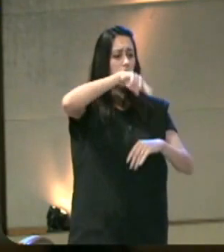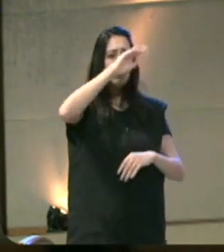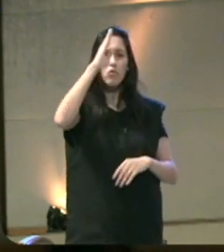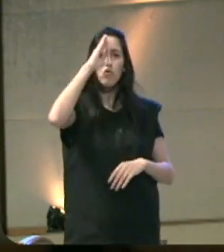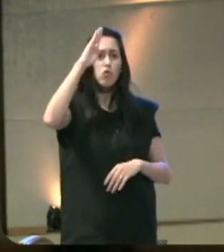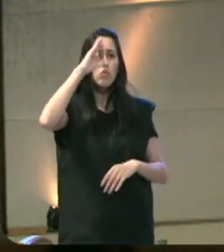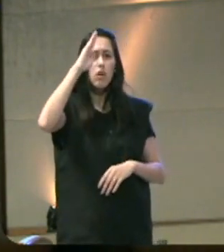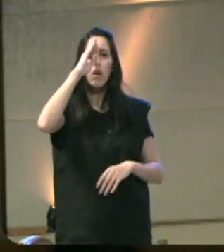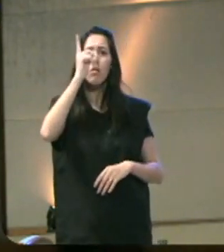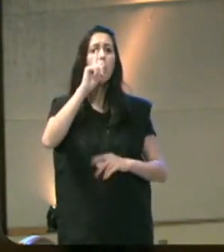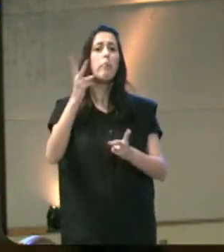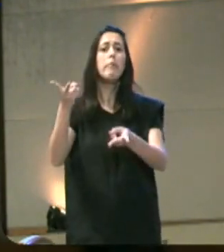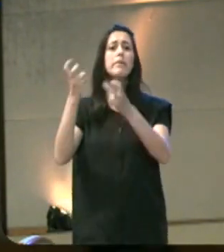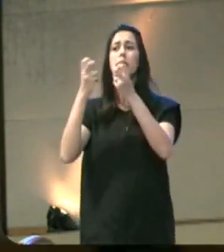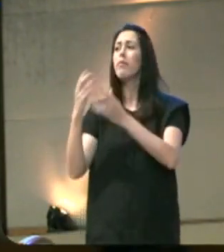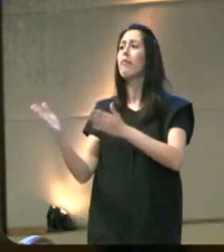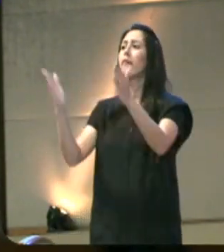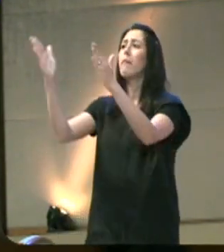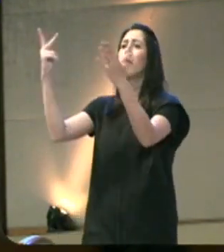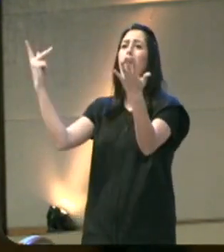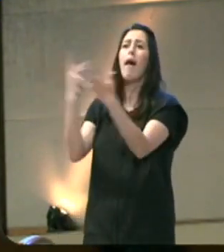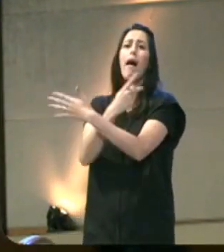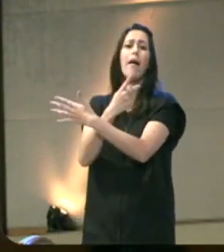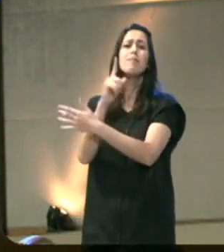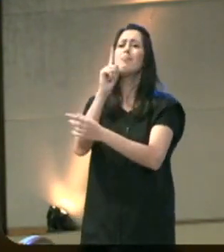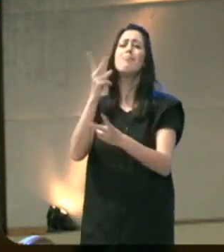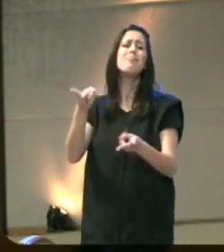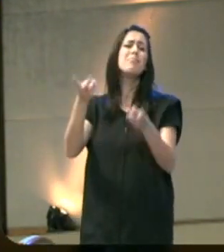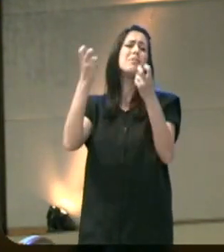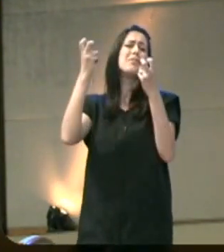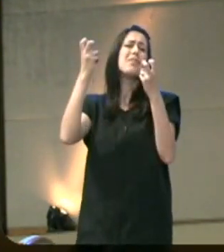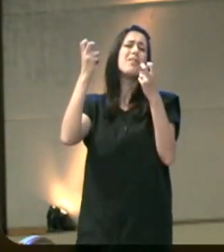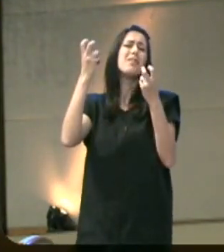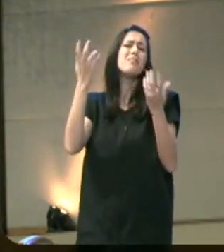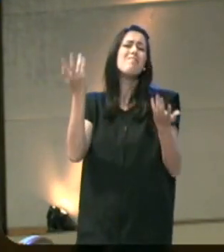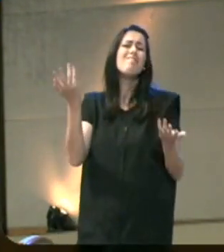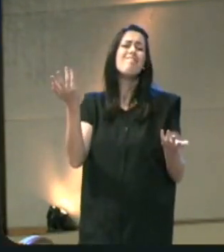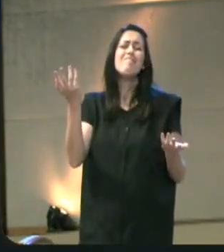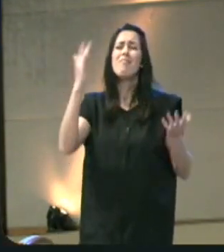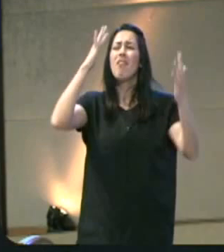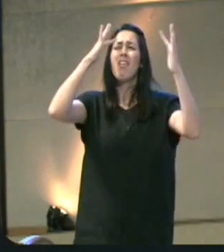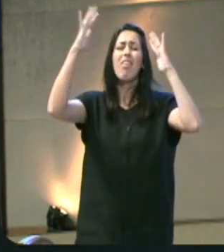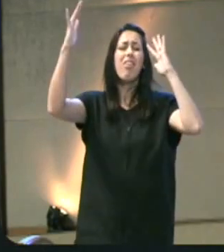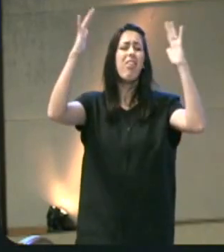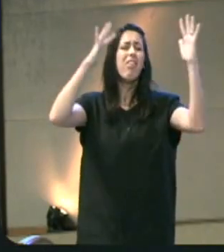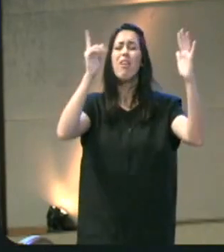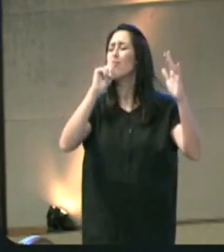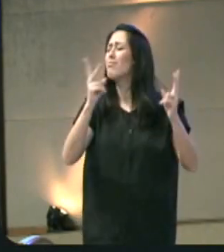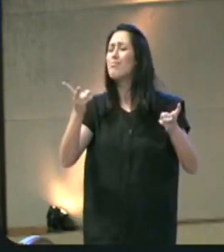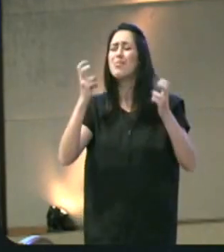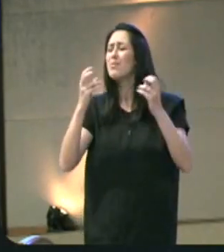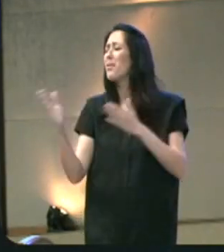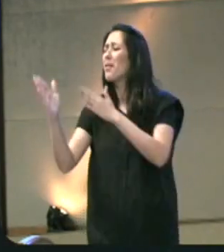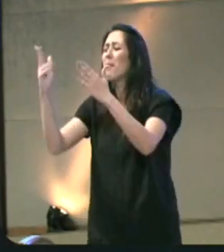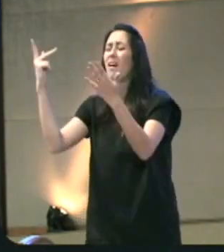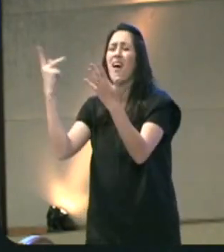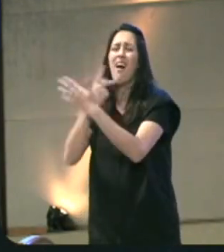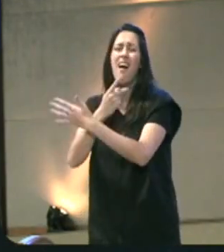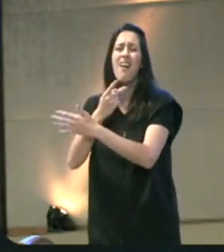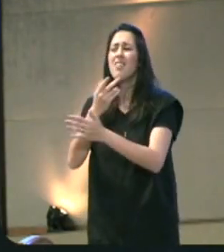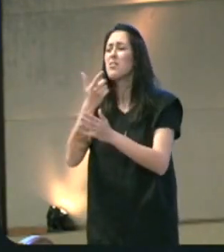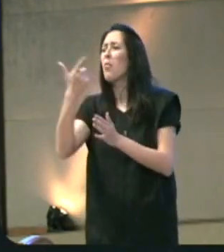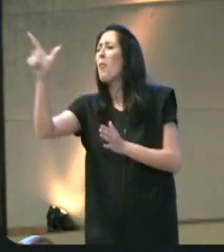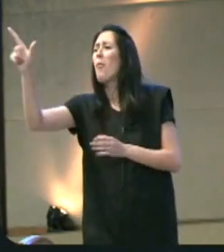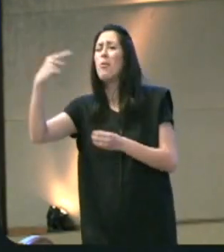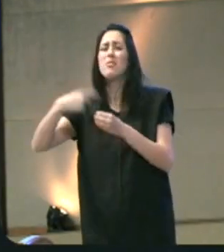discernir os perigos, as armadilhas que estavam à sua volta. E da mesma maneira,